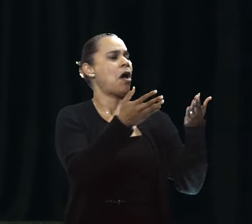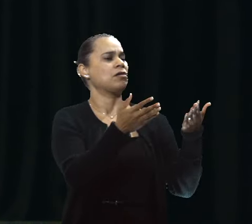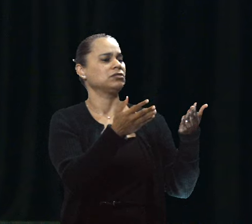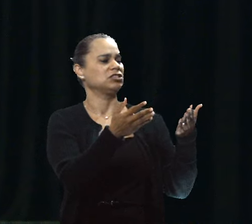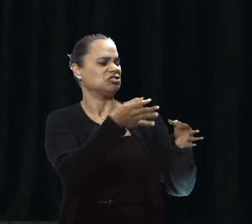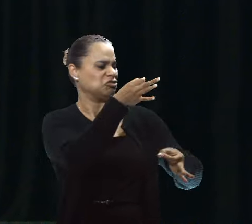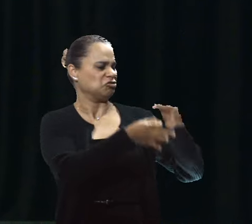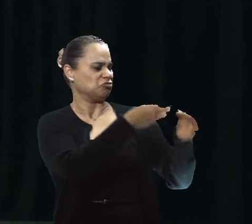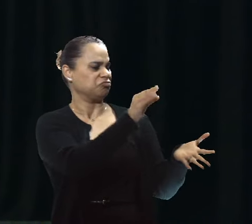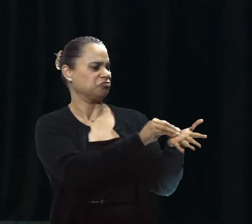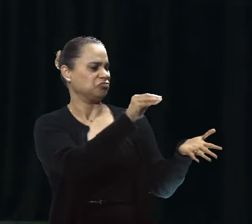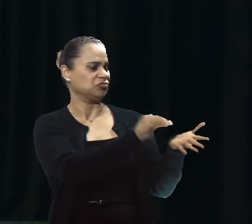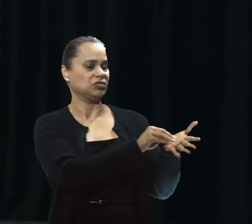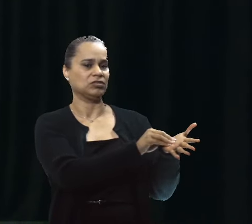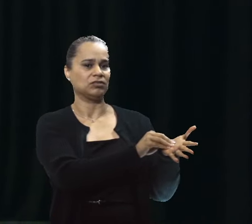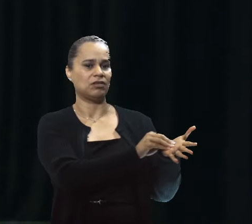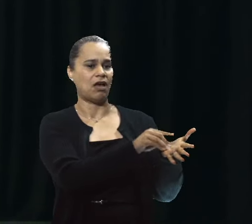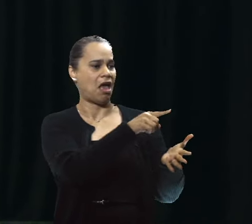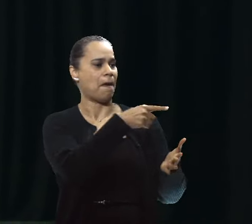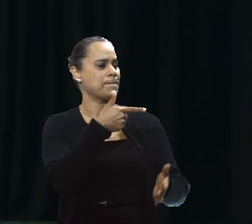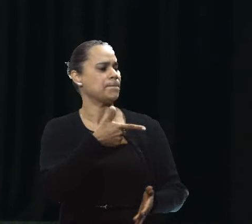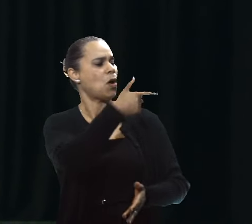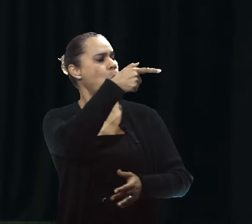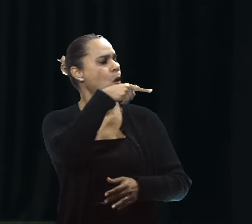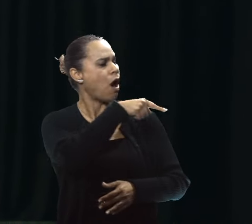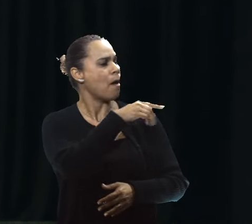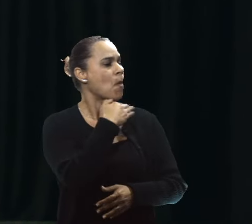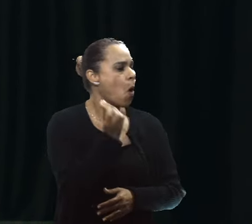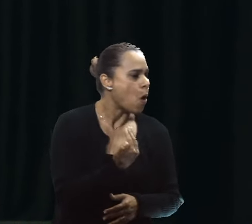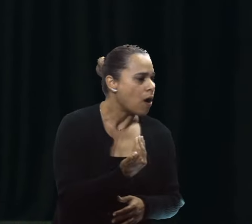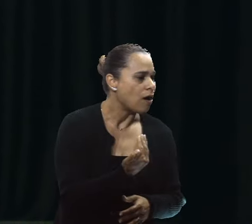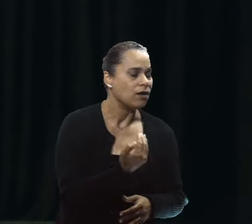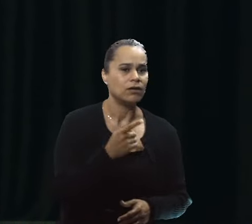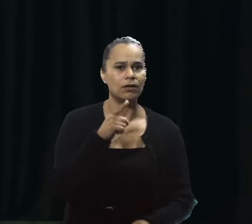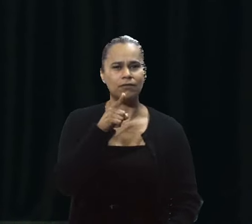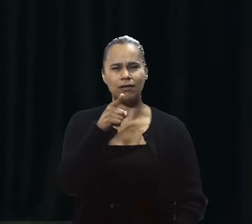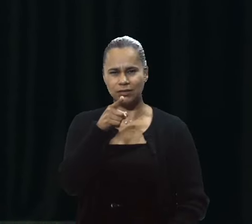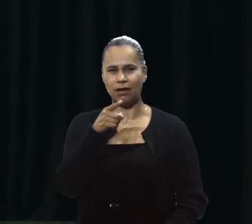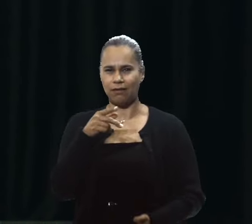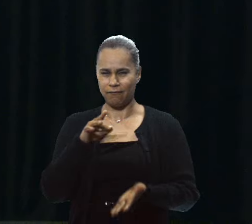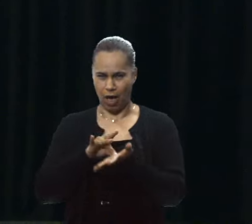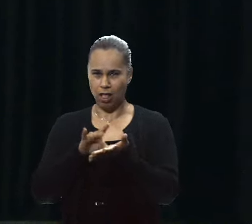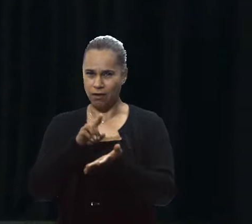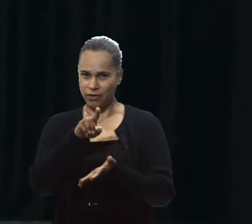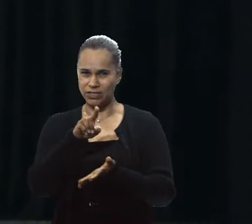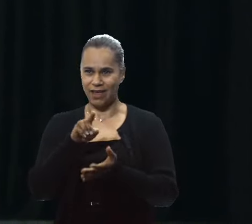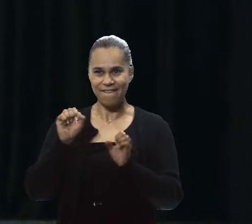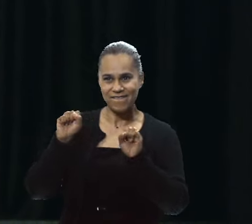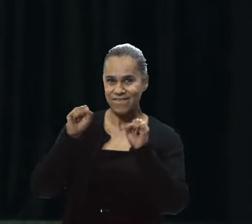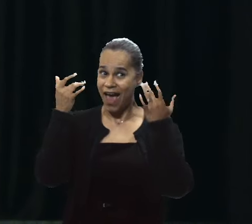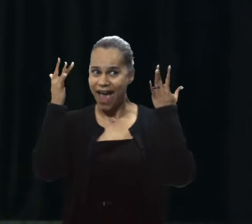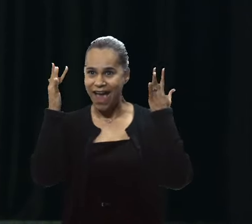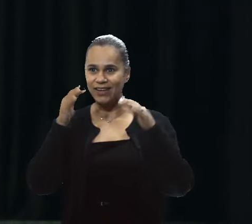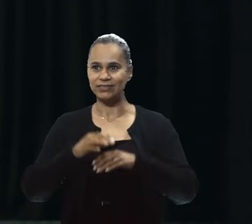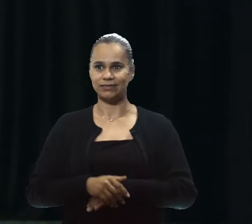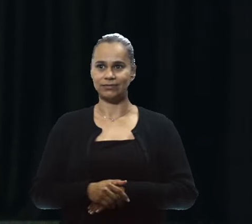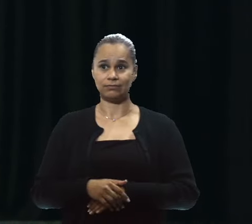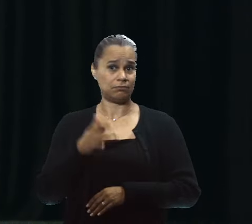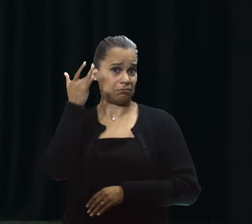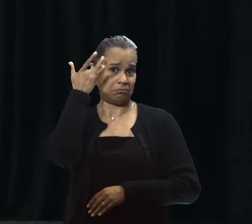seja sincero, você não ia fazer festa? Não